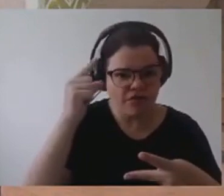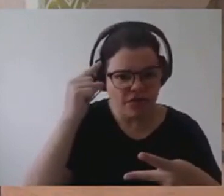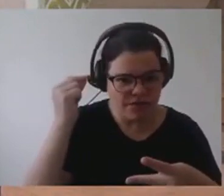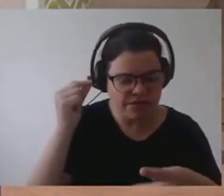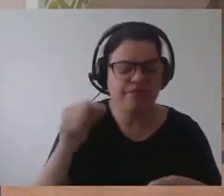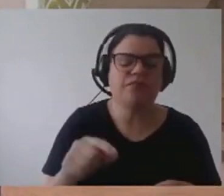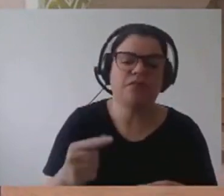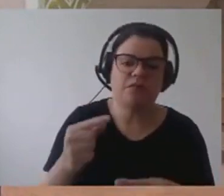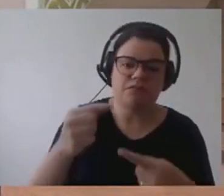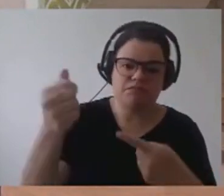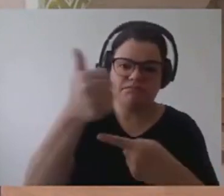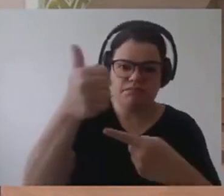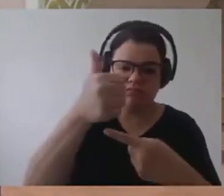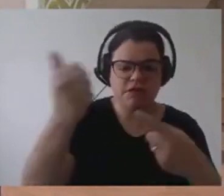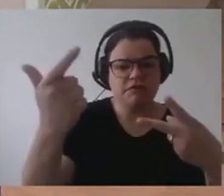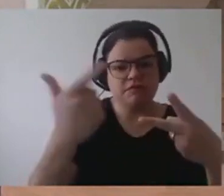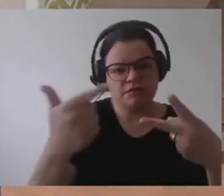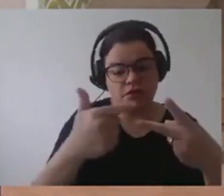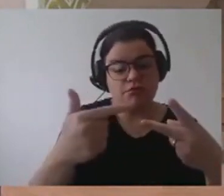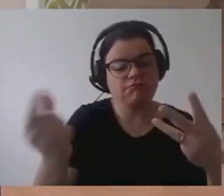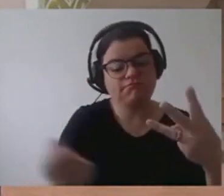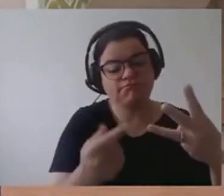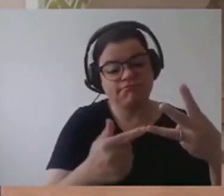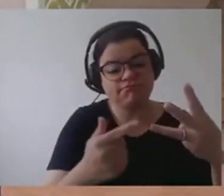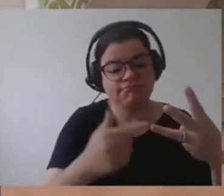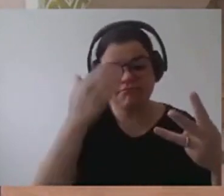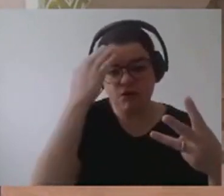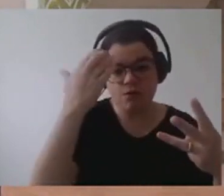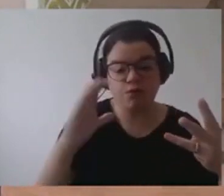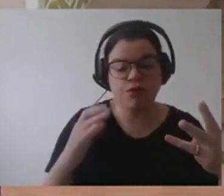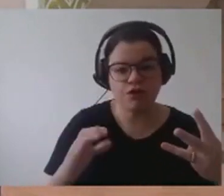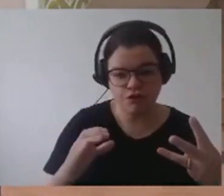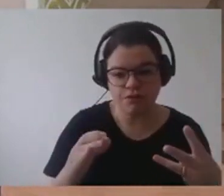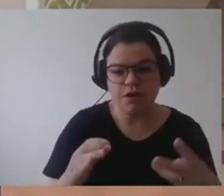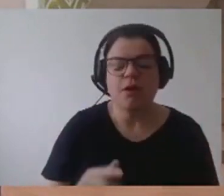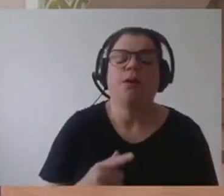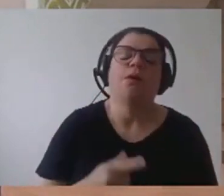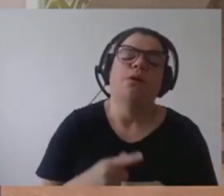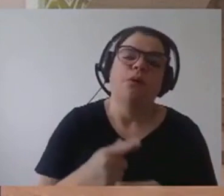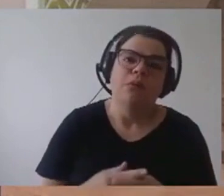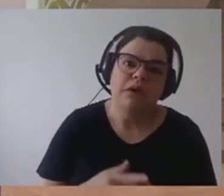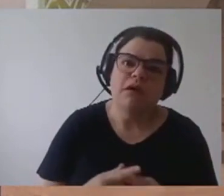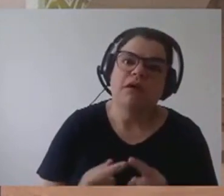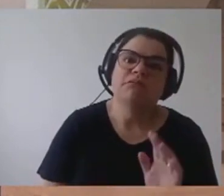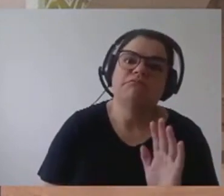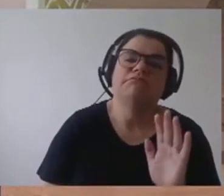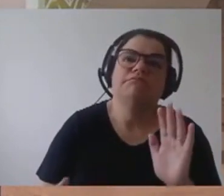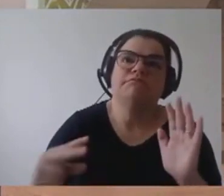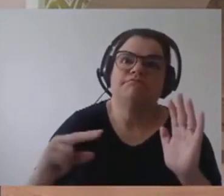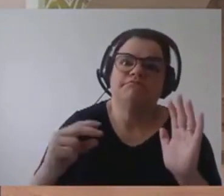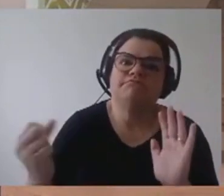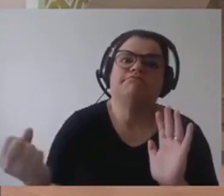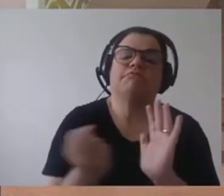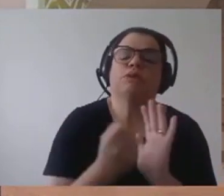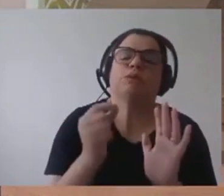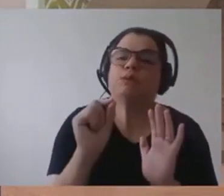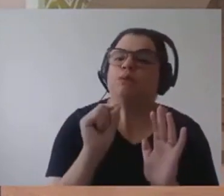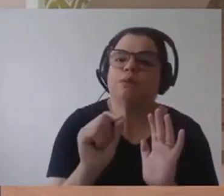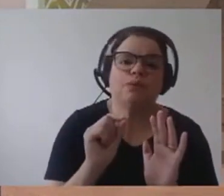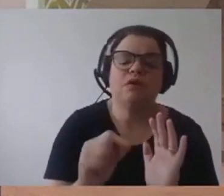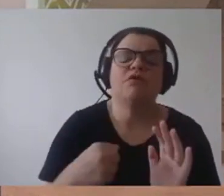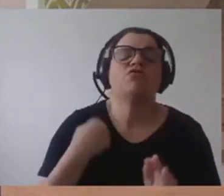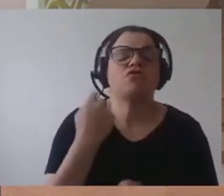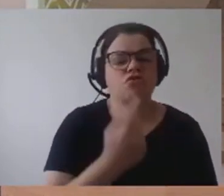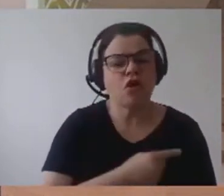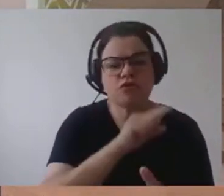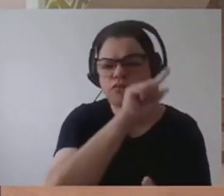reconhecimento que significa muito porque desde o início dessa nossa gestão estamos prezando cada vez mais por